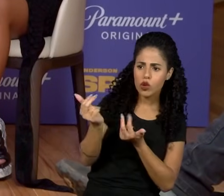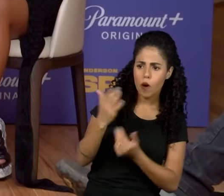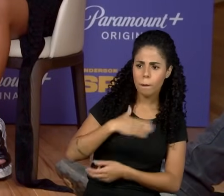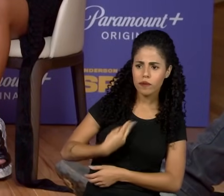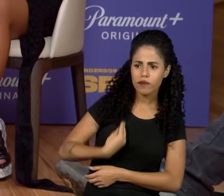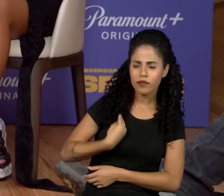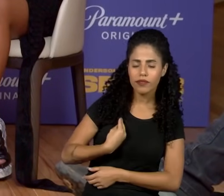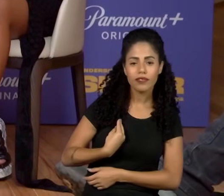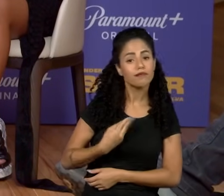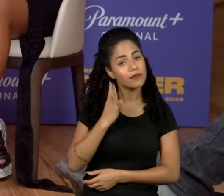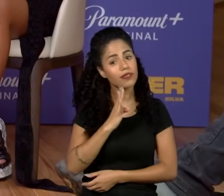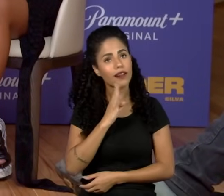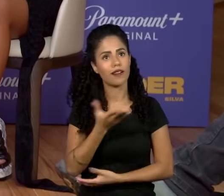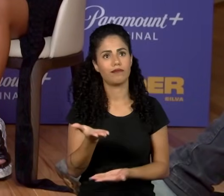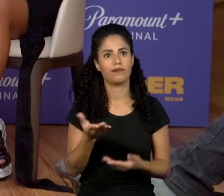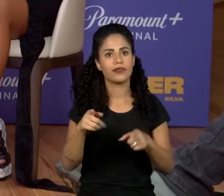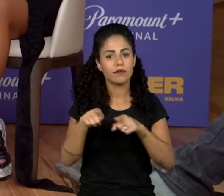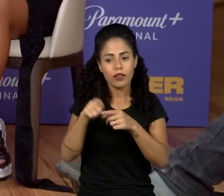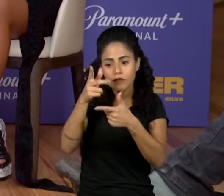com a série é ter